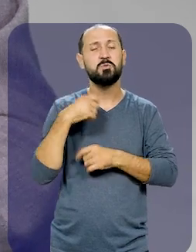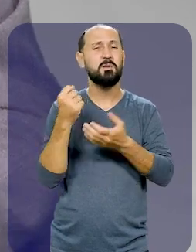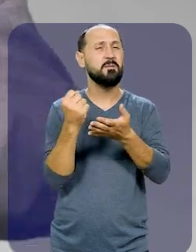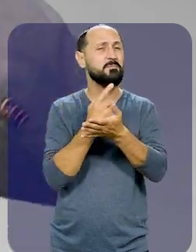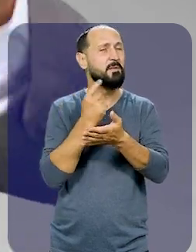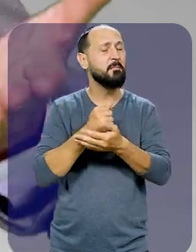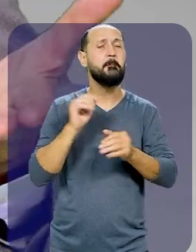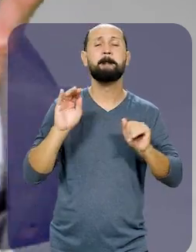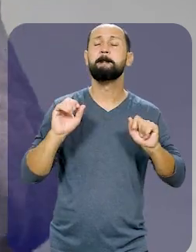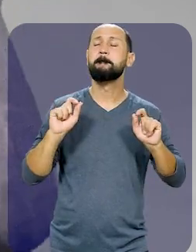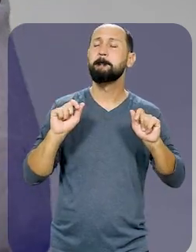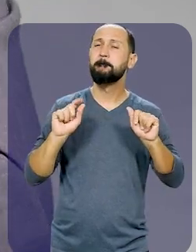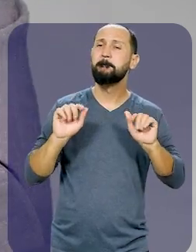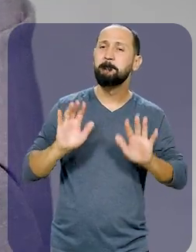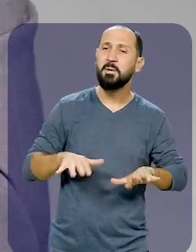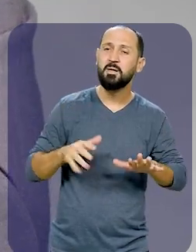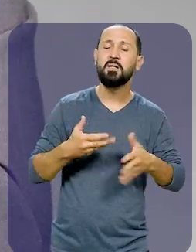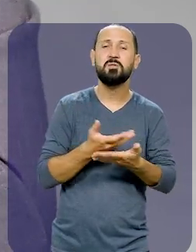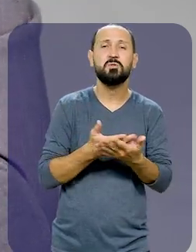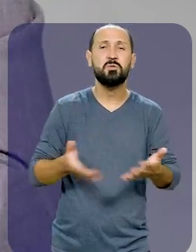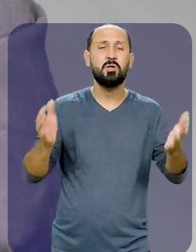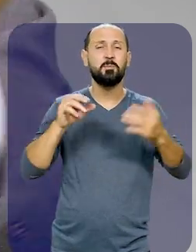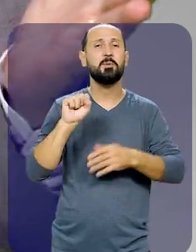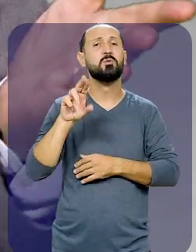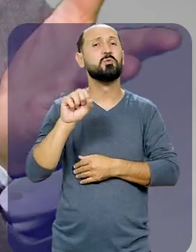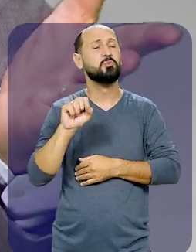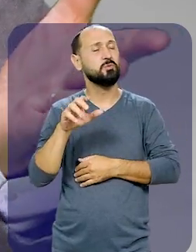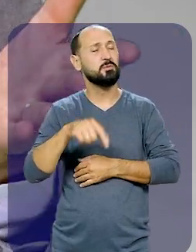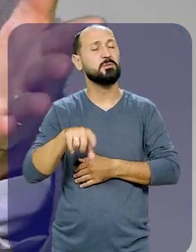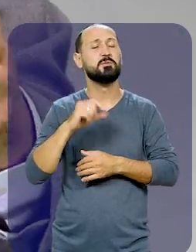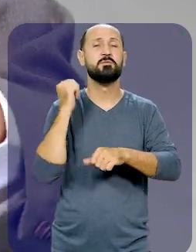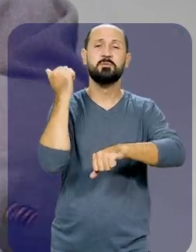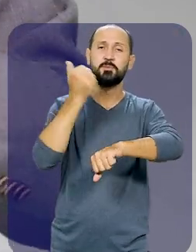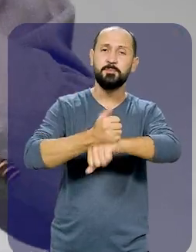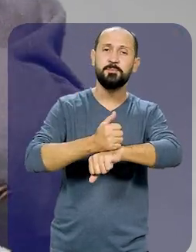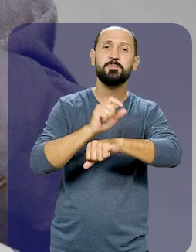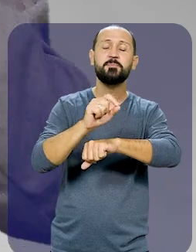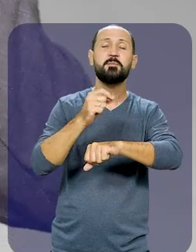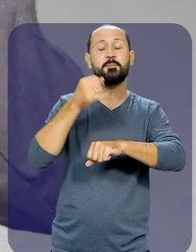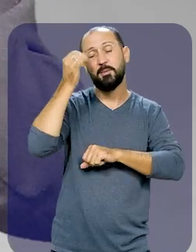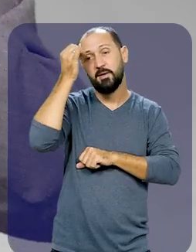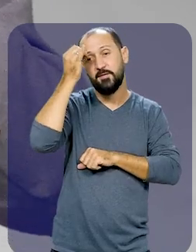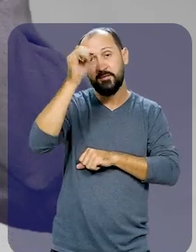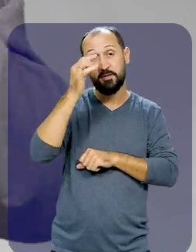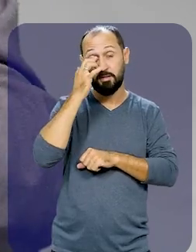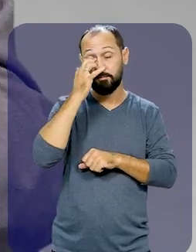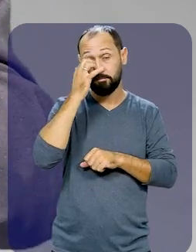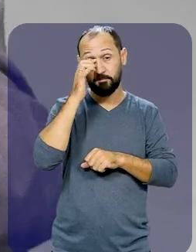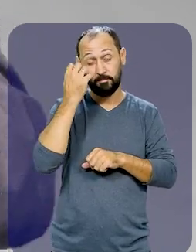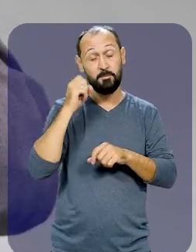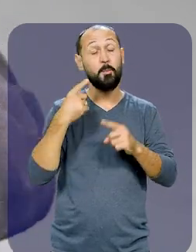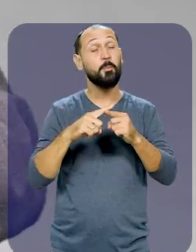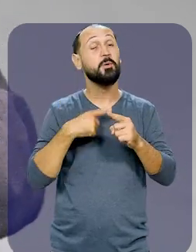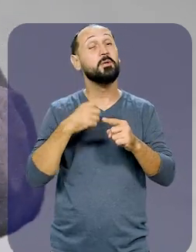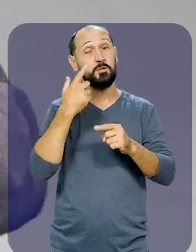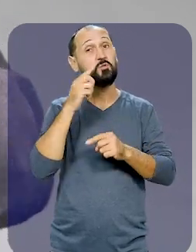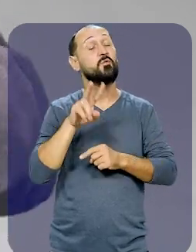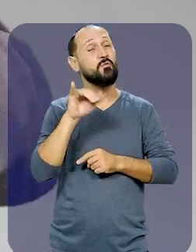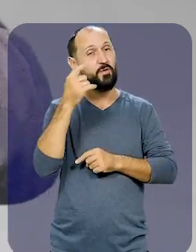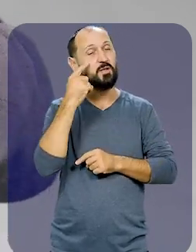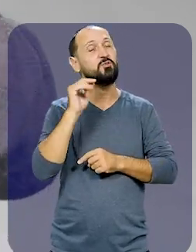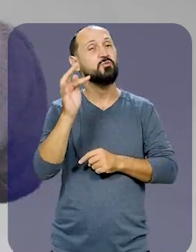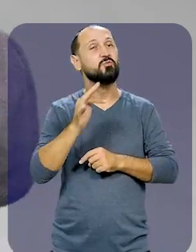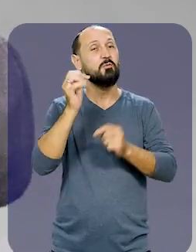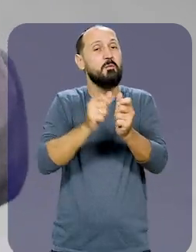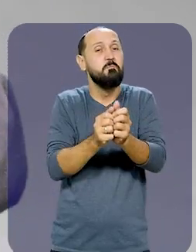é muito barata, também distribuída pelo SUS. E nós sairíamos na frente para evitar, porque essa bomba vai explodir.